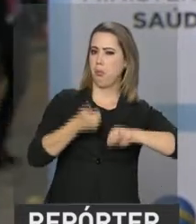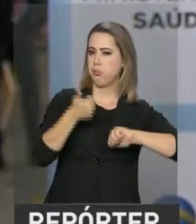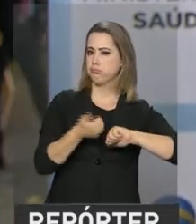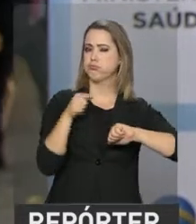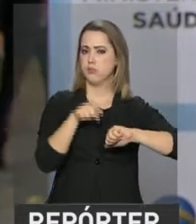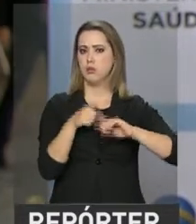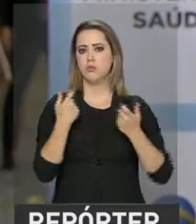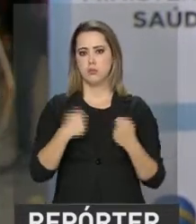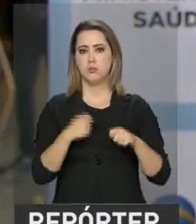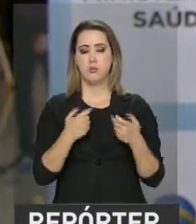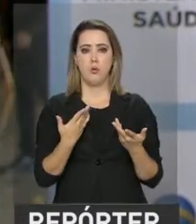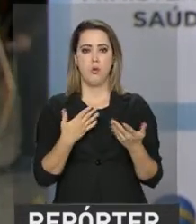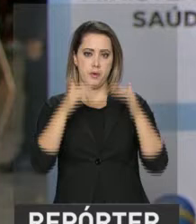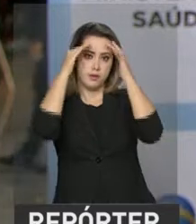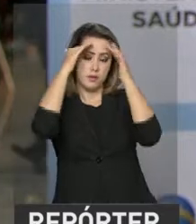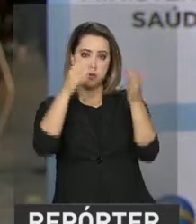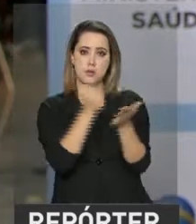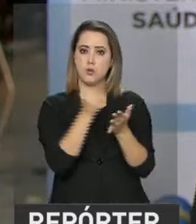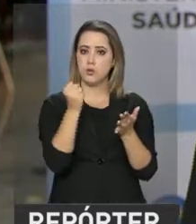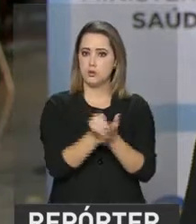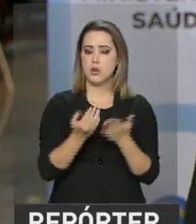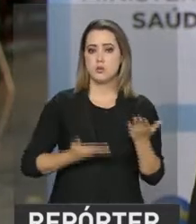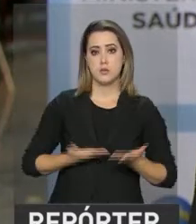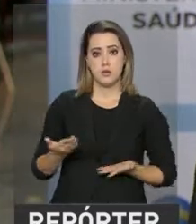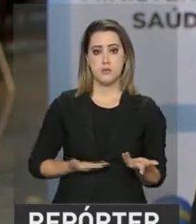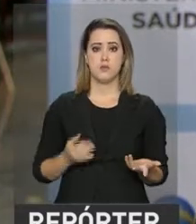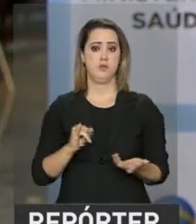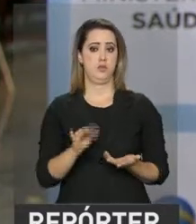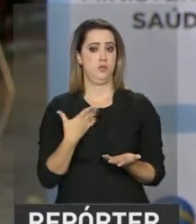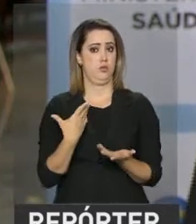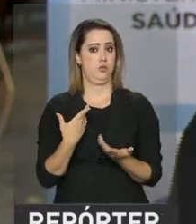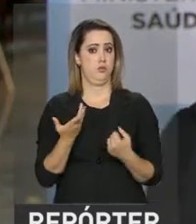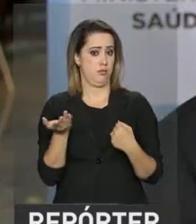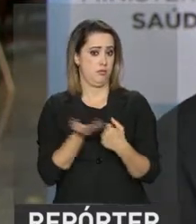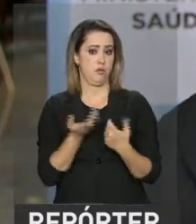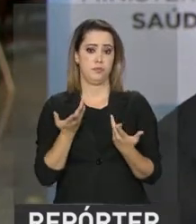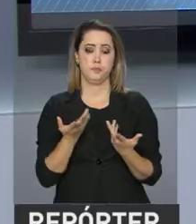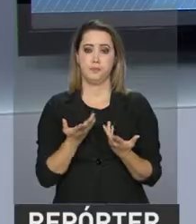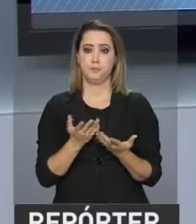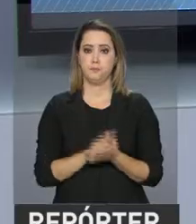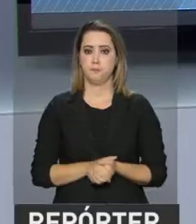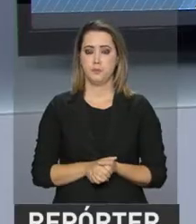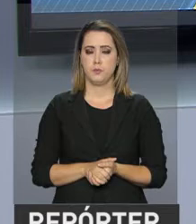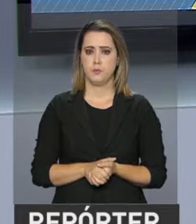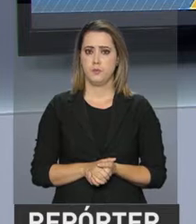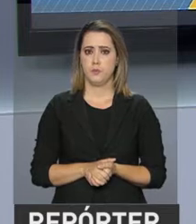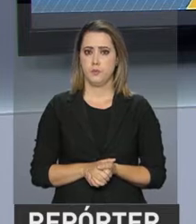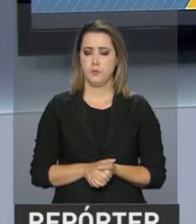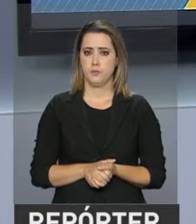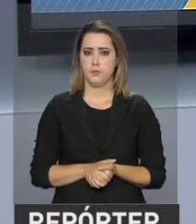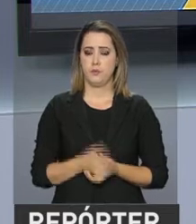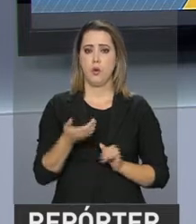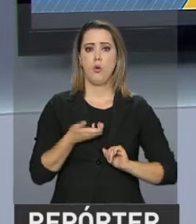sua obrigação com o seu contrato de serviço público este não está a tomar as providências cabíveis o congresso